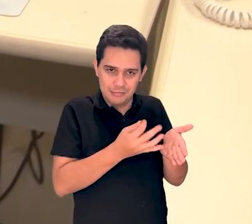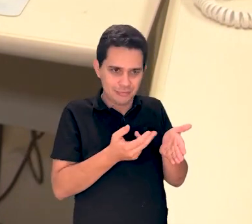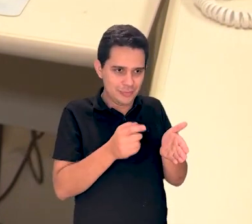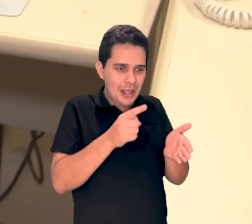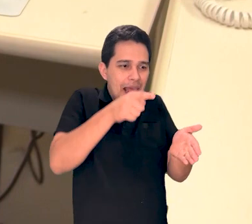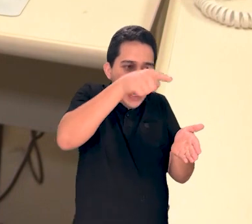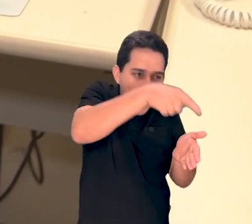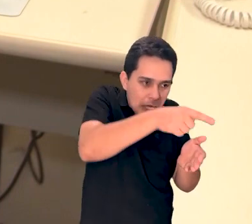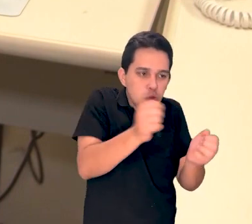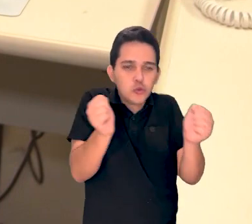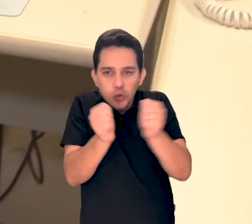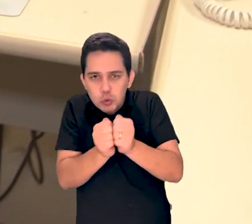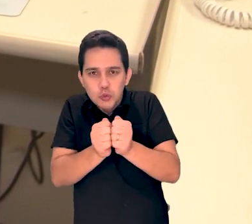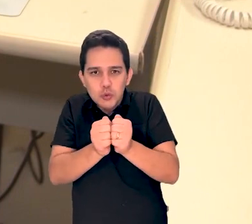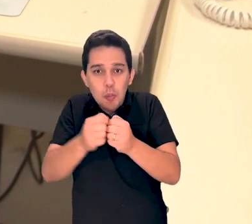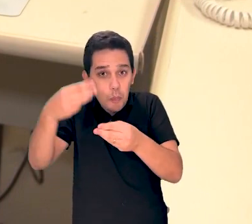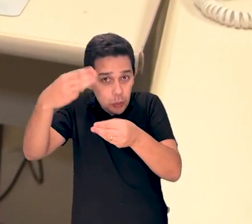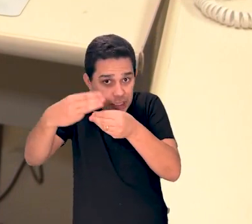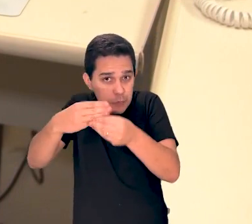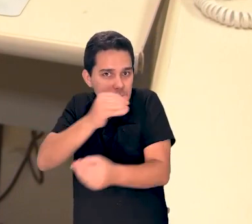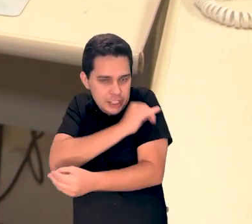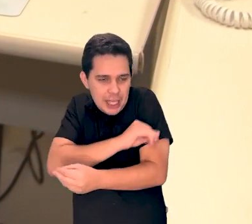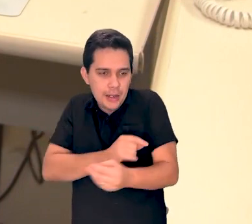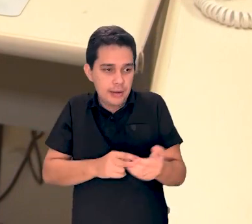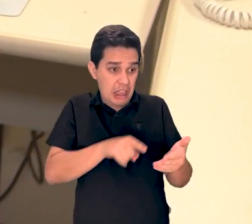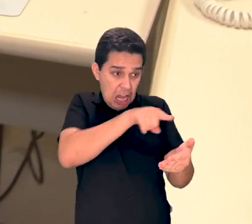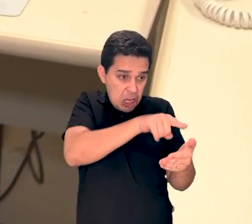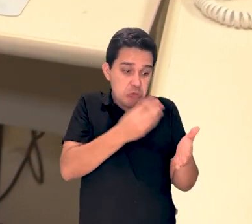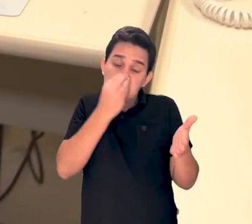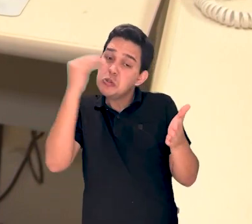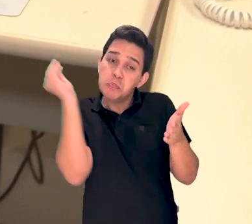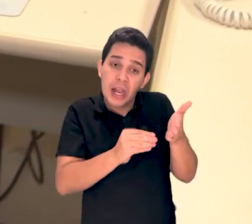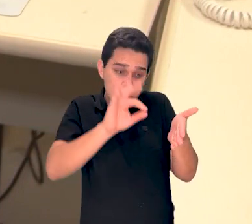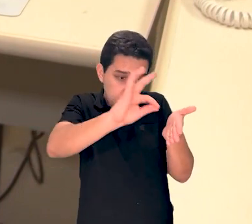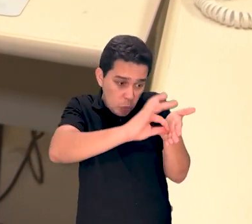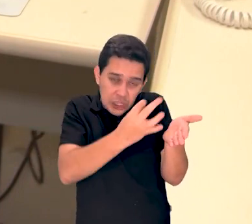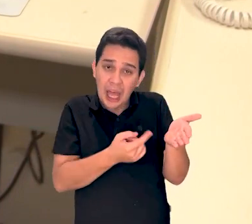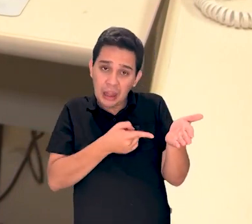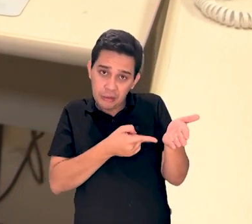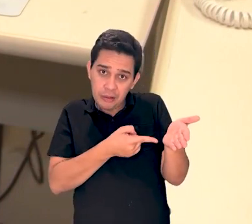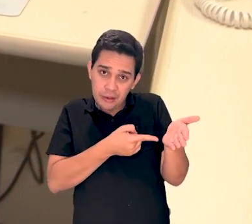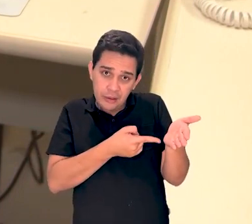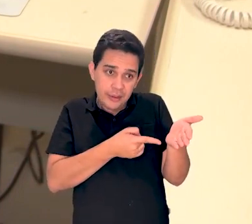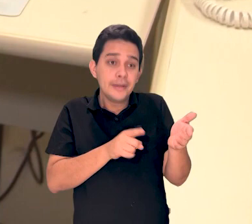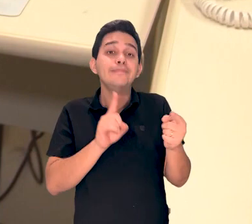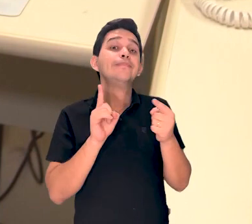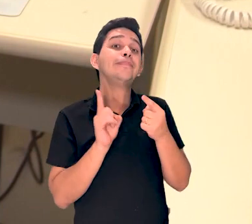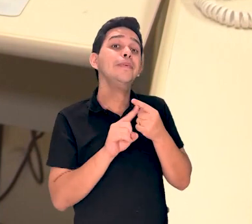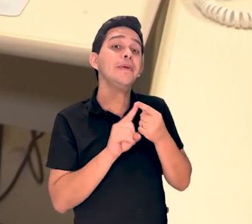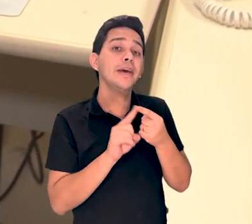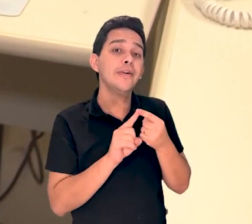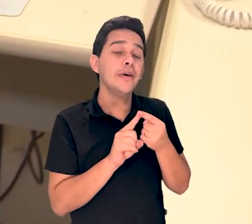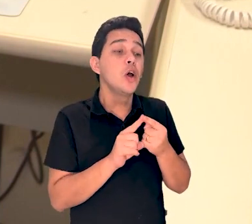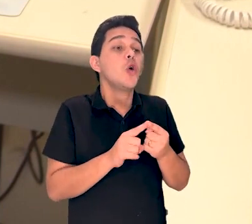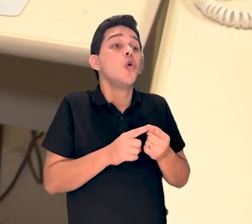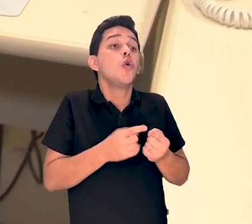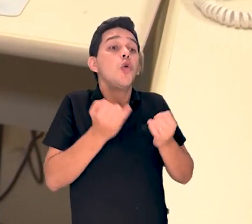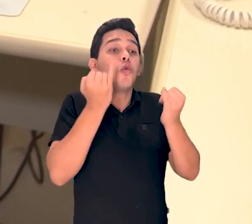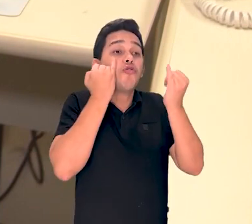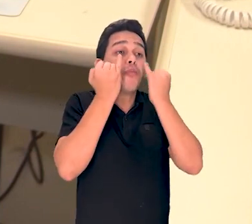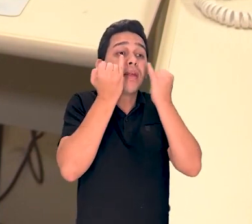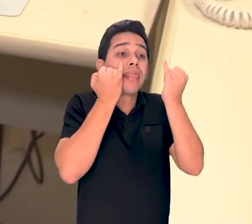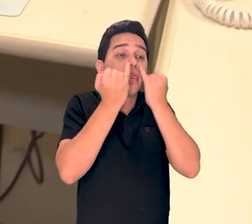concessão não só em relação a sua obrigação Central que é da conhecimento ao poder público do custo do serviço